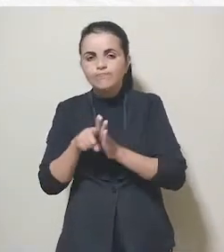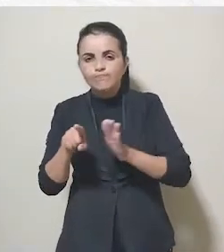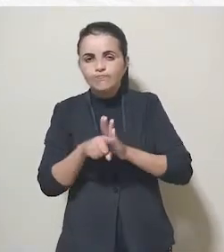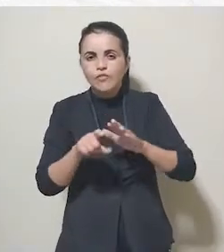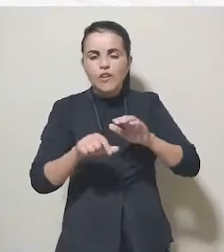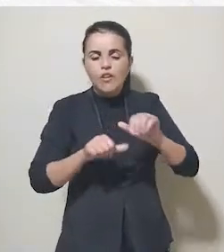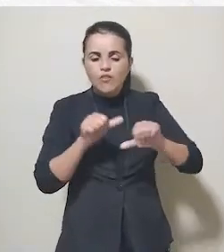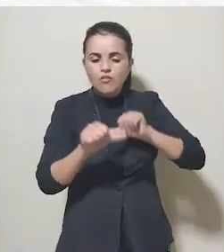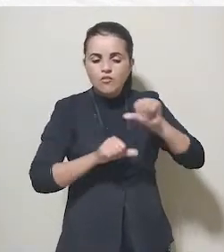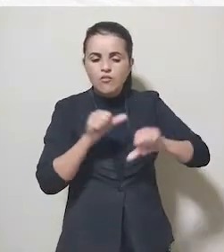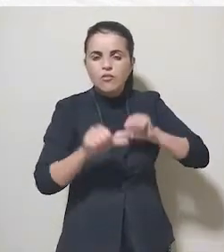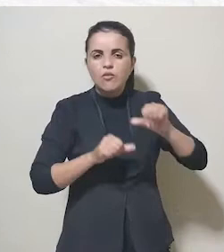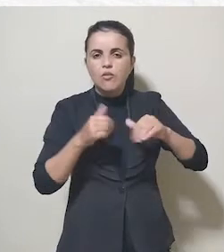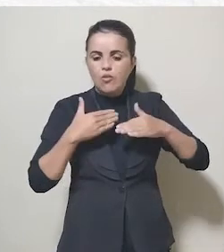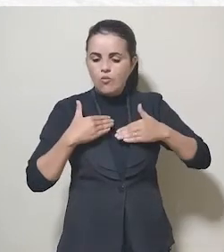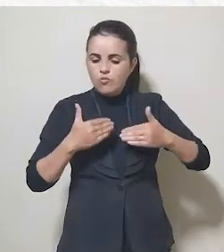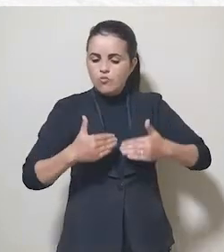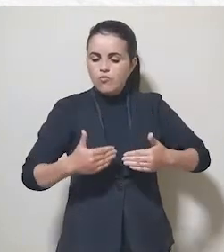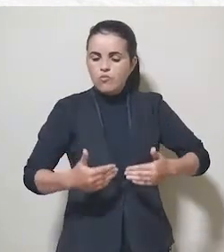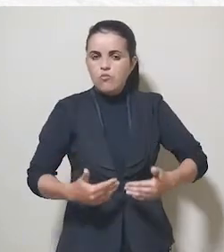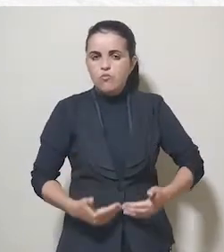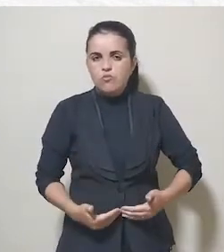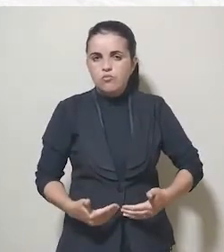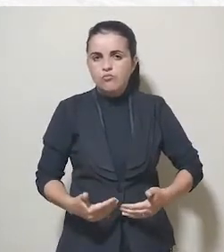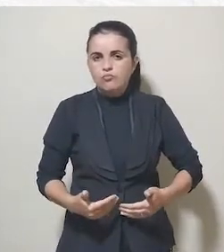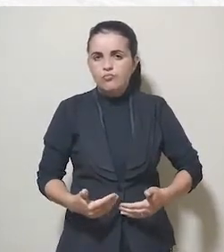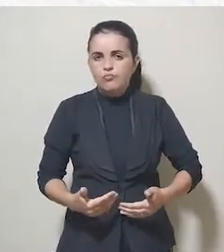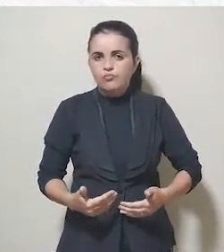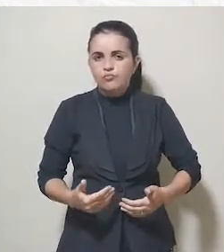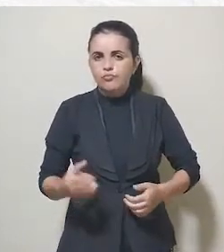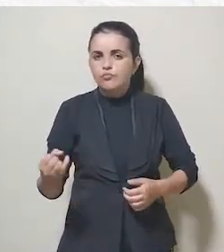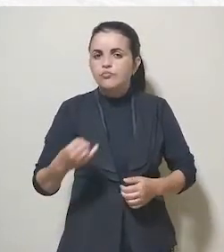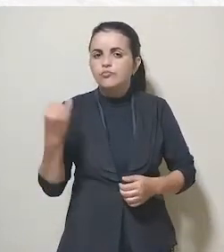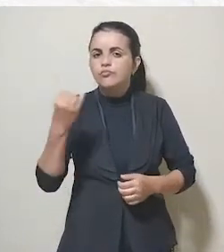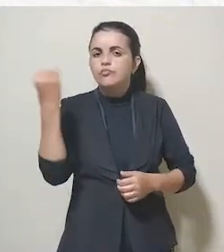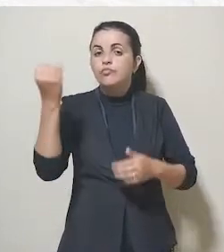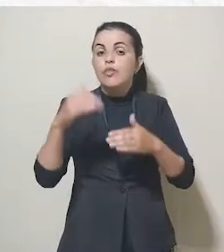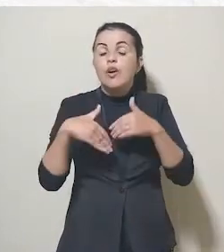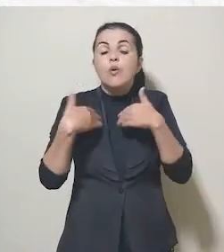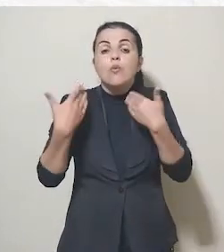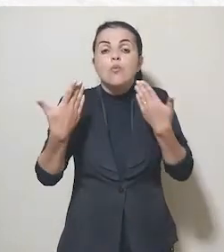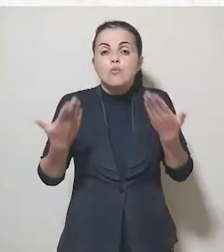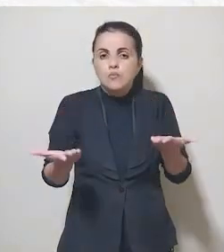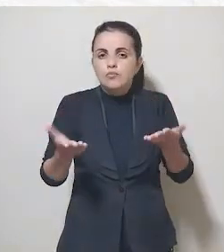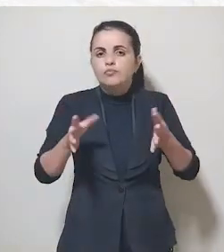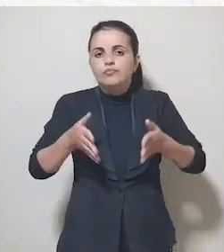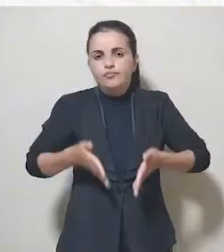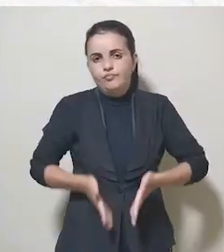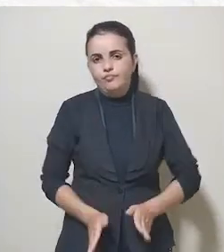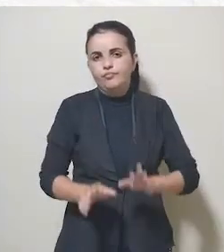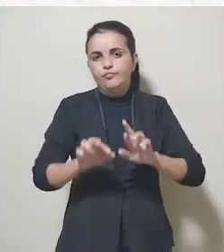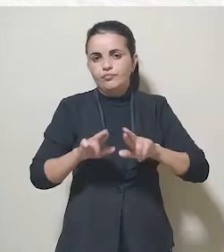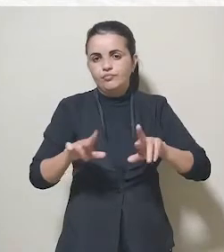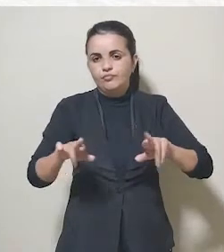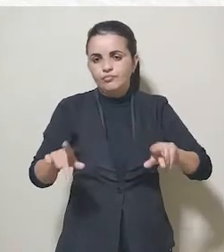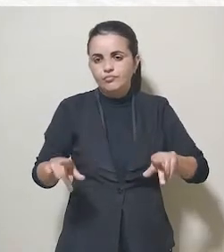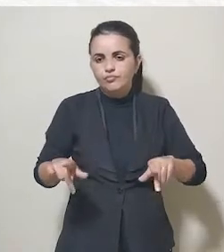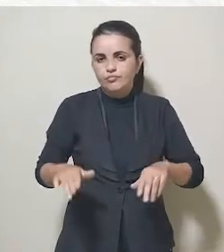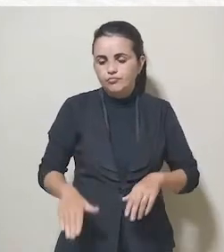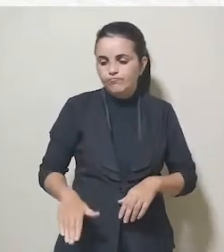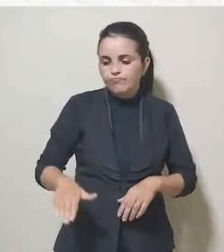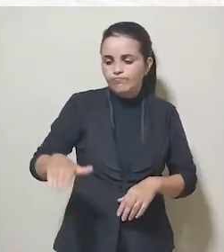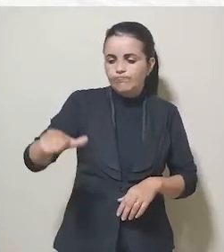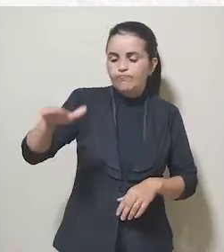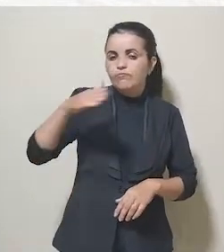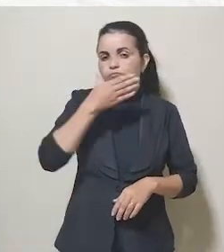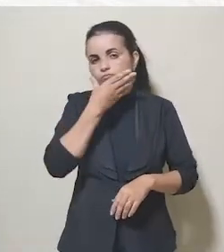mesmo? Mas qual é a finalidade da puberdade? Na altura do nascimento, não há grandes diferenças entre meninos e